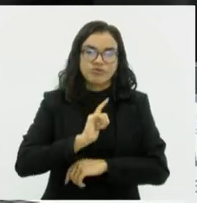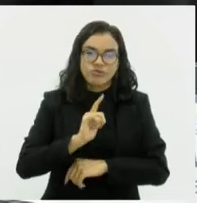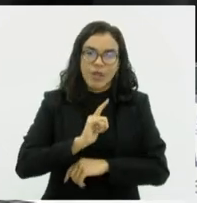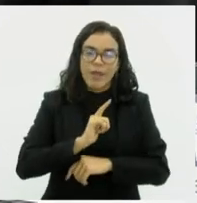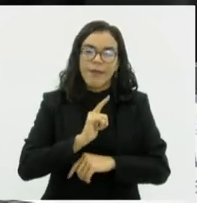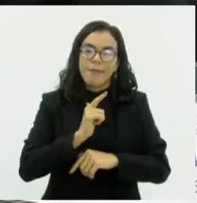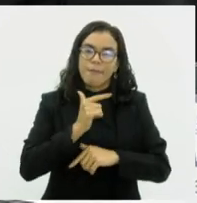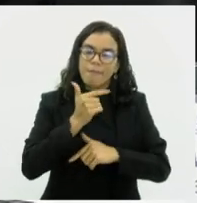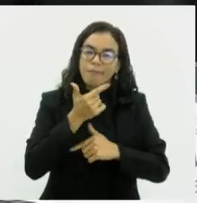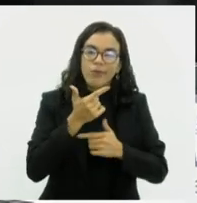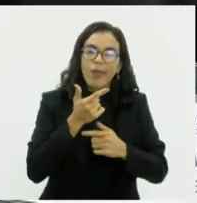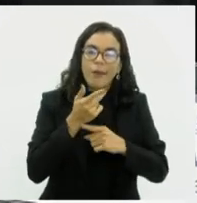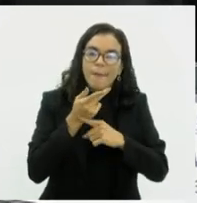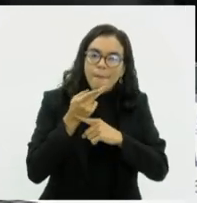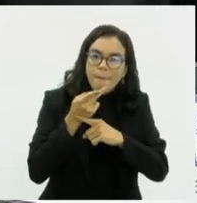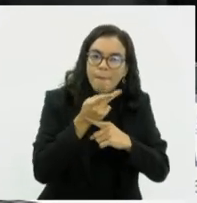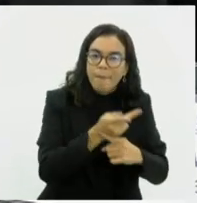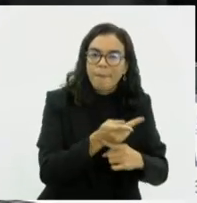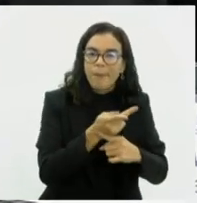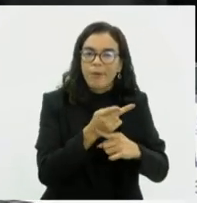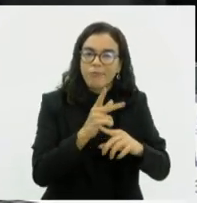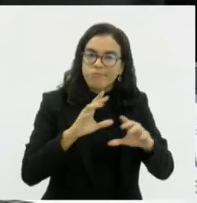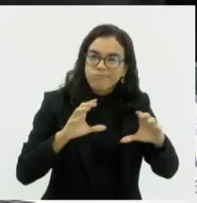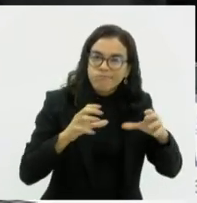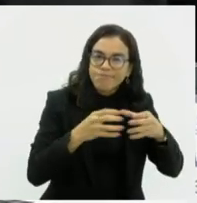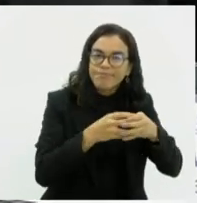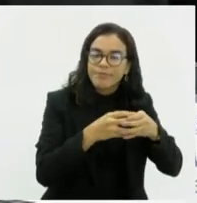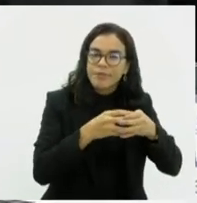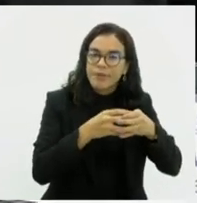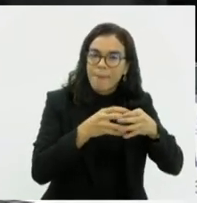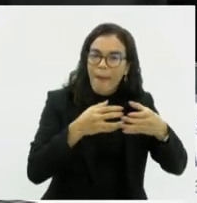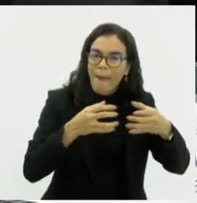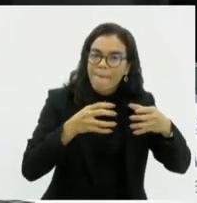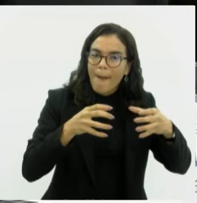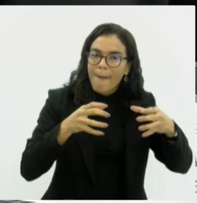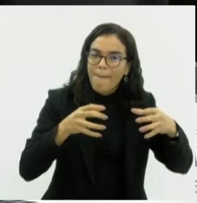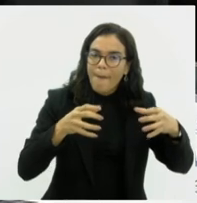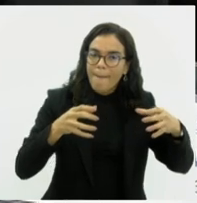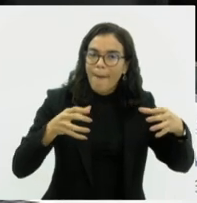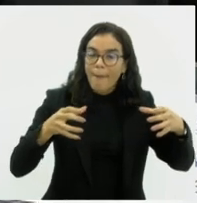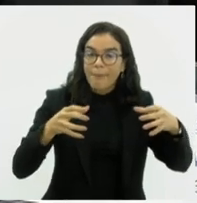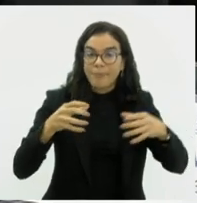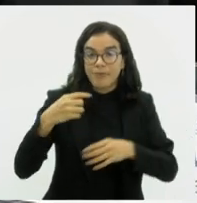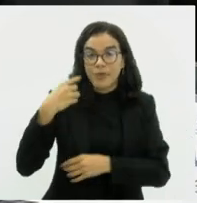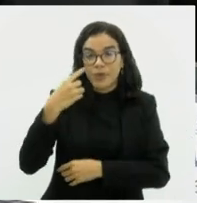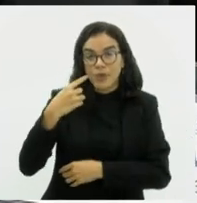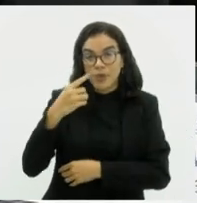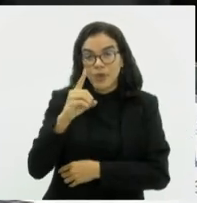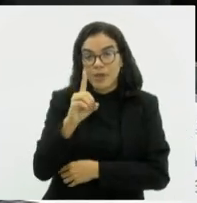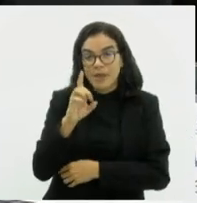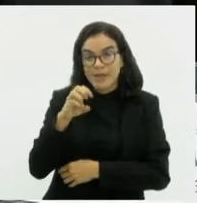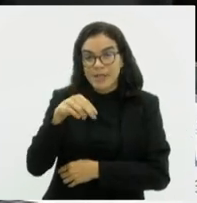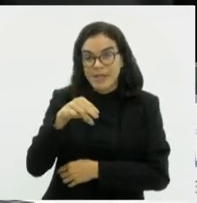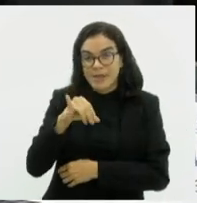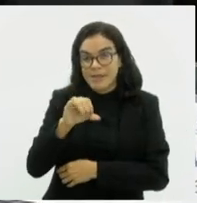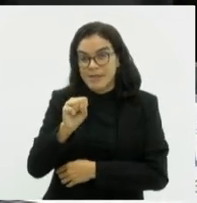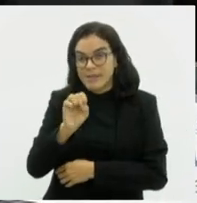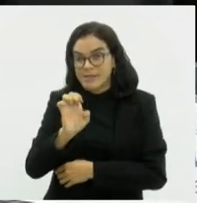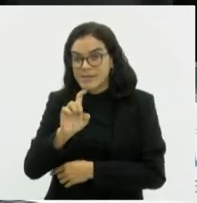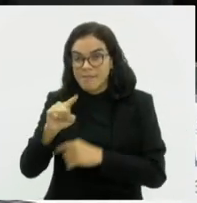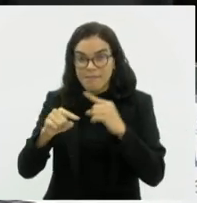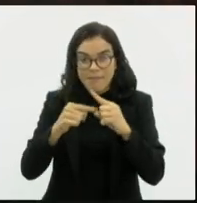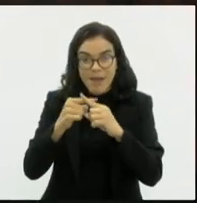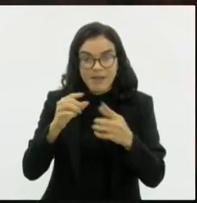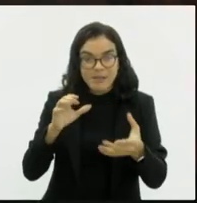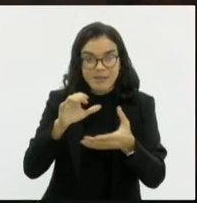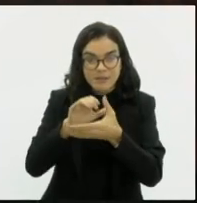buscam, né, se juntar a essas pessoas. E a doutora Denise e o seu esposo,